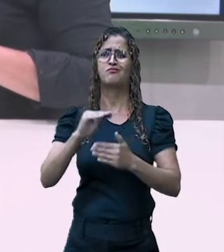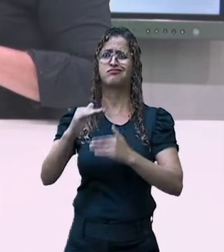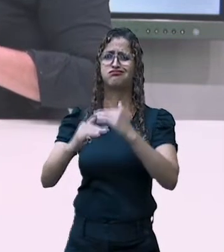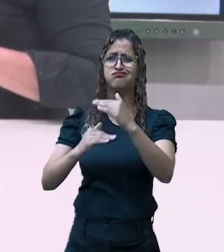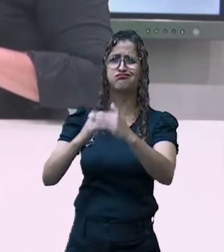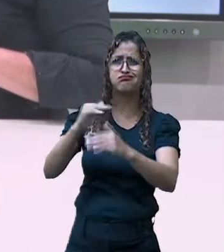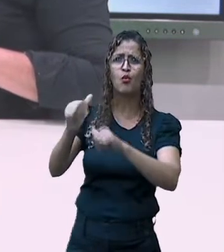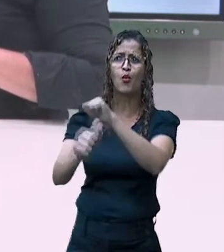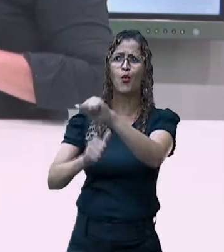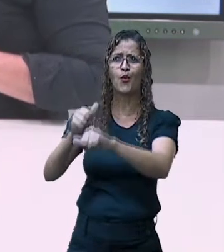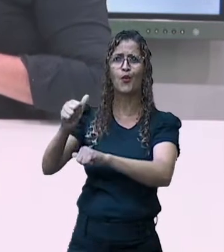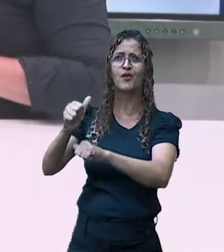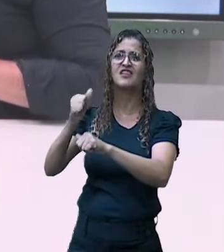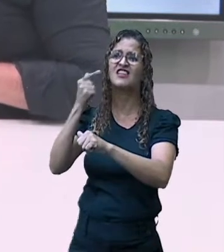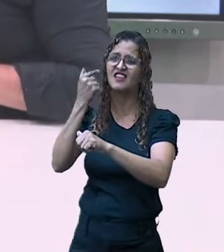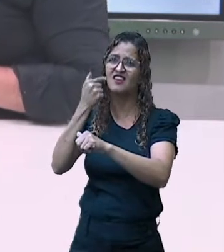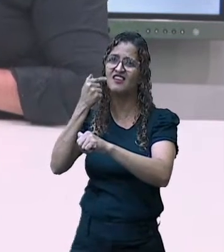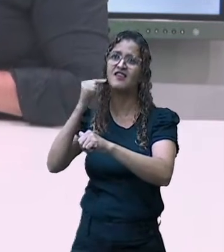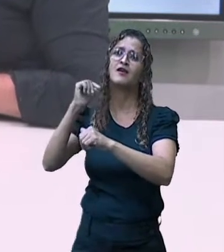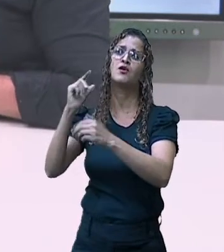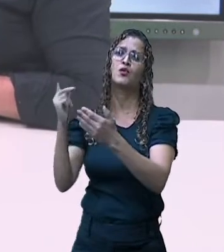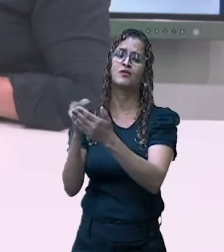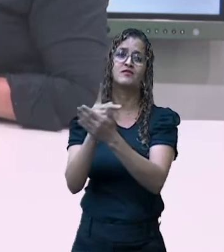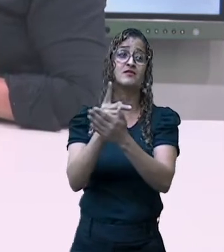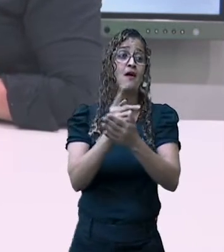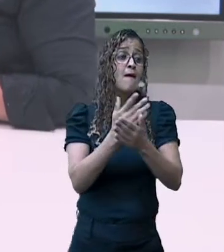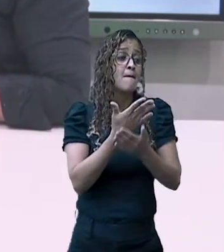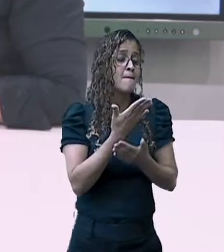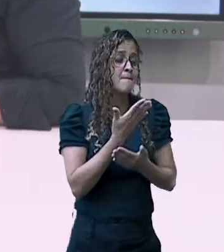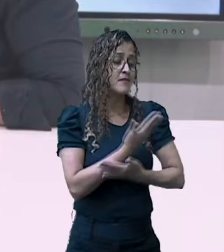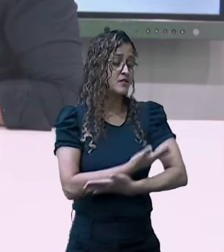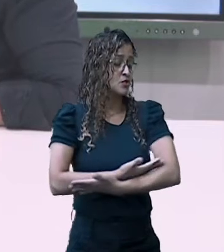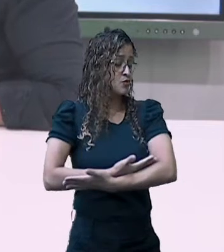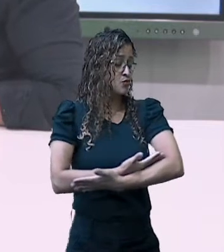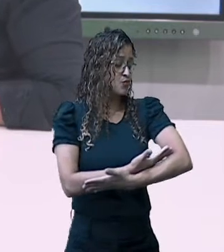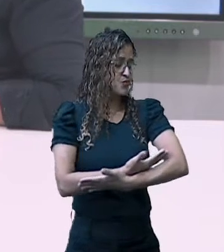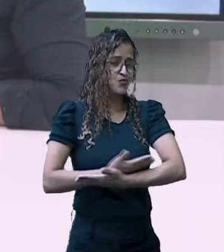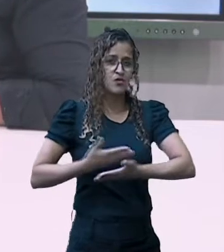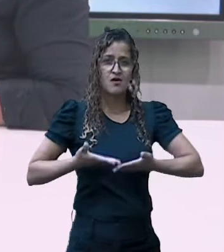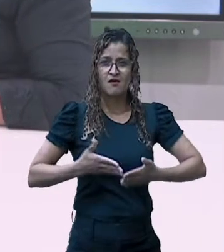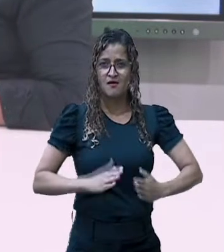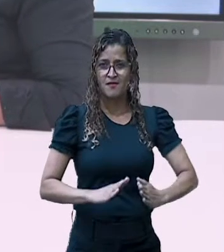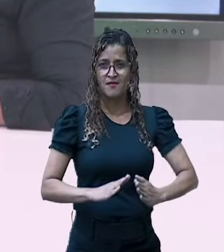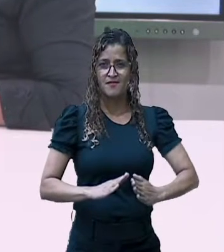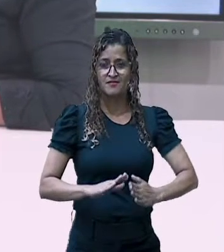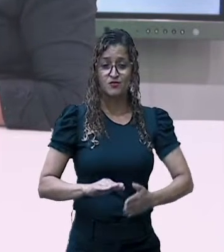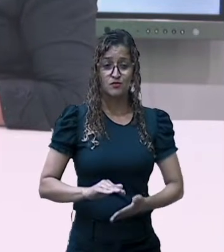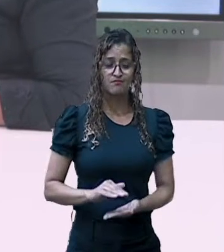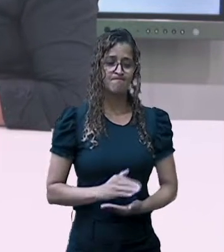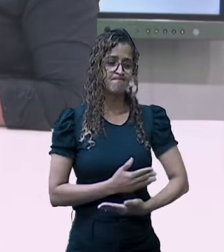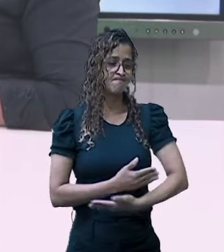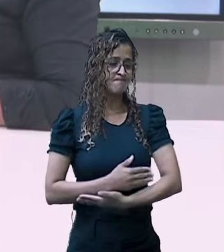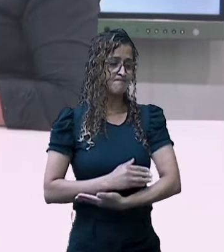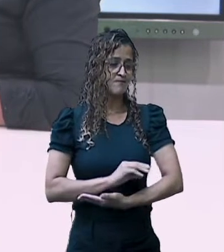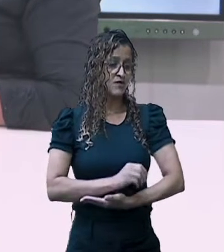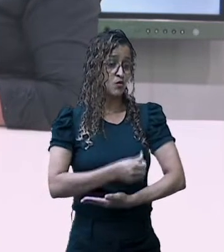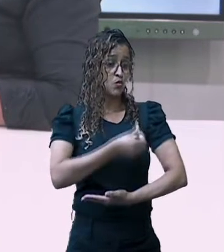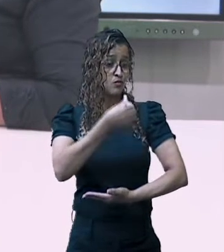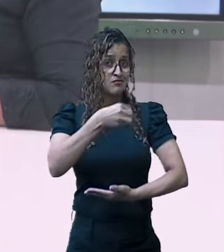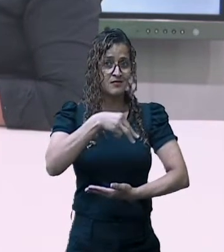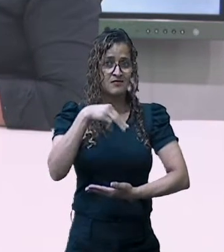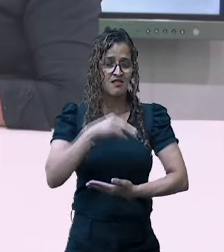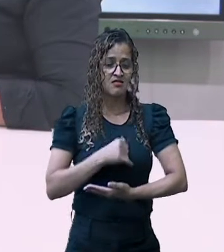dentes. Isso aí. O bebê nasce e aí a partir mais ou menos em média dos 6 meses ele vai iniciar a